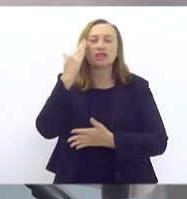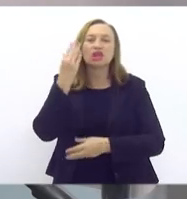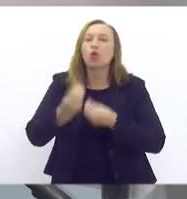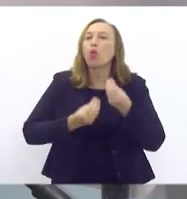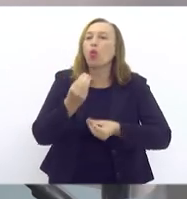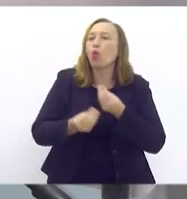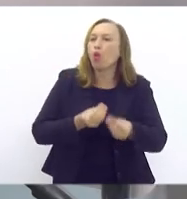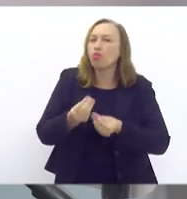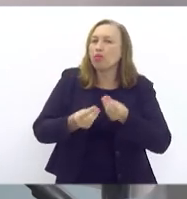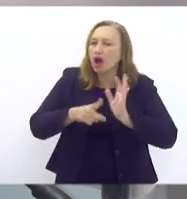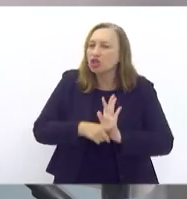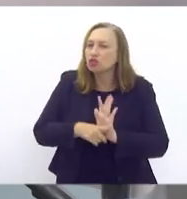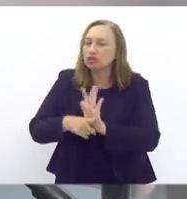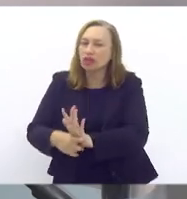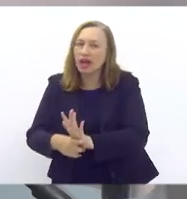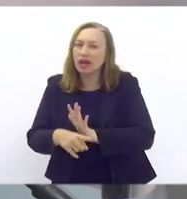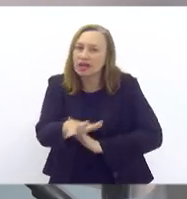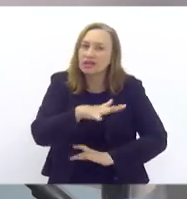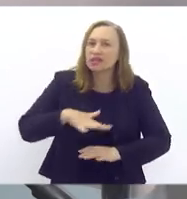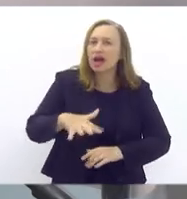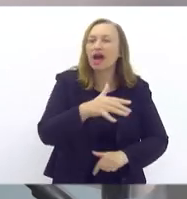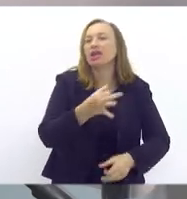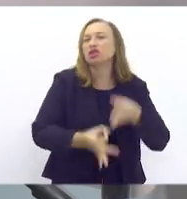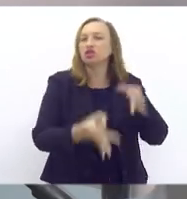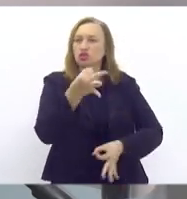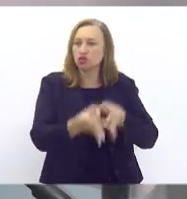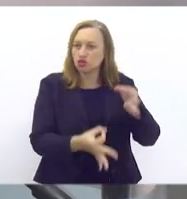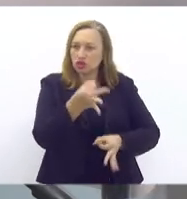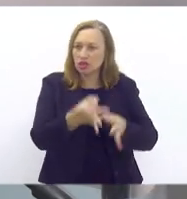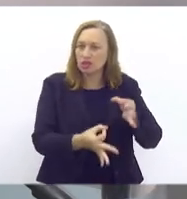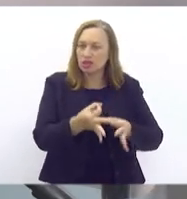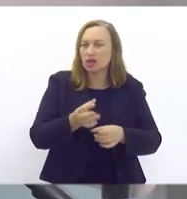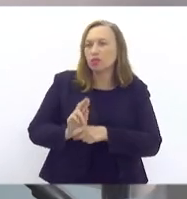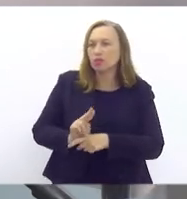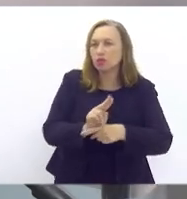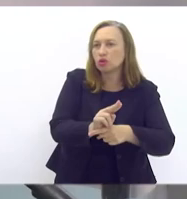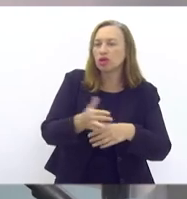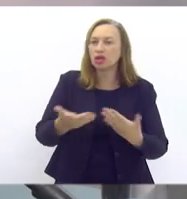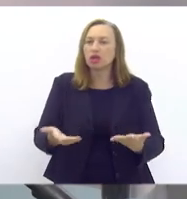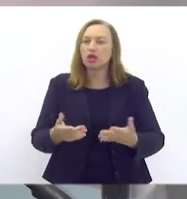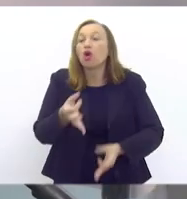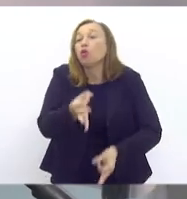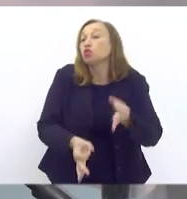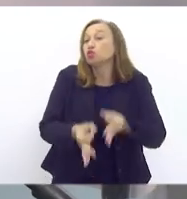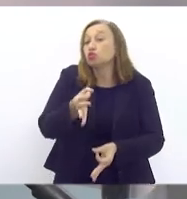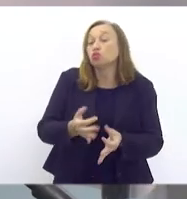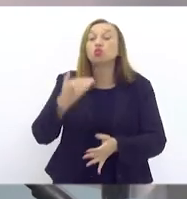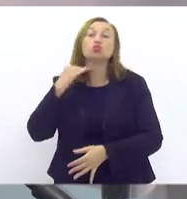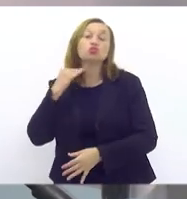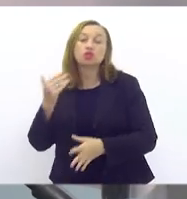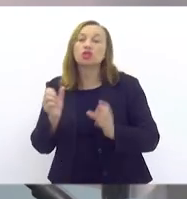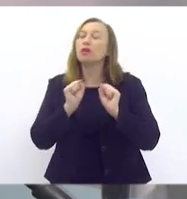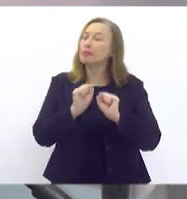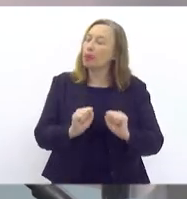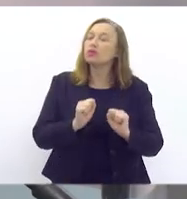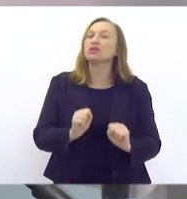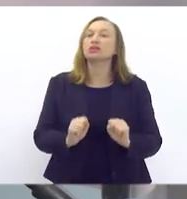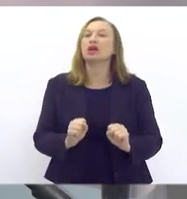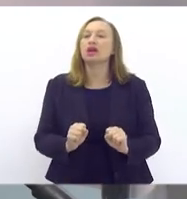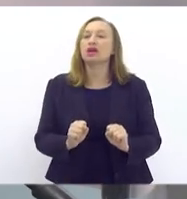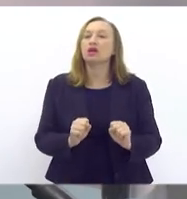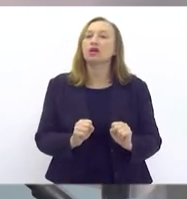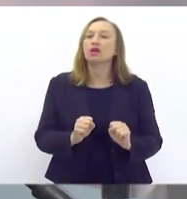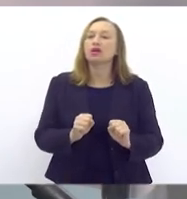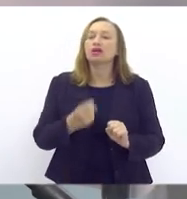provocar esses atores do sistema de Justiça especialmente a promotoria e eh o os juízes para que a gente possa ver